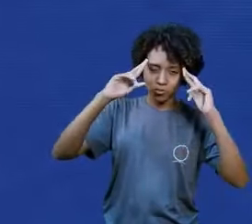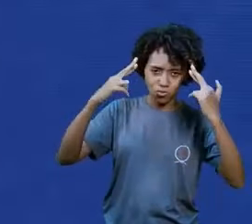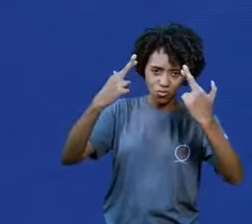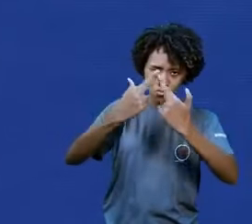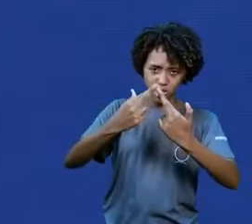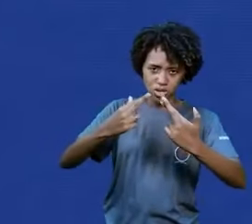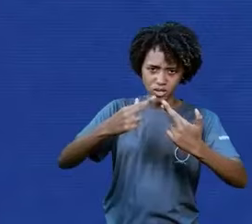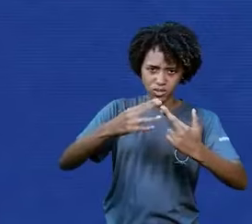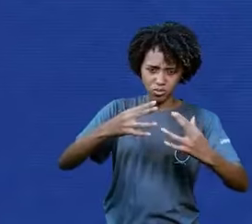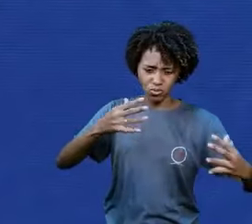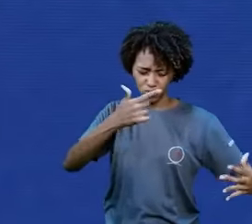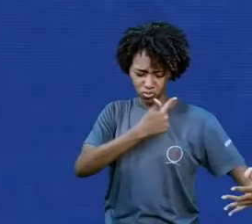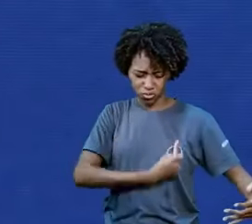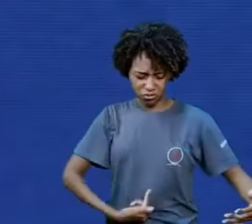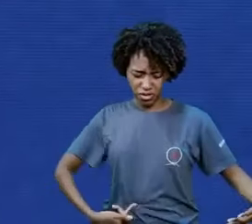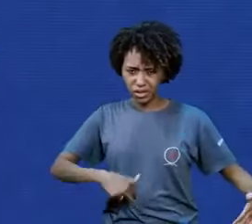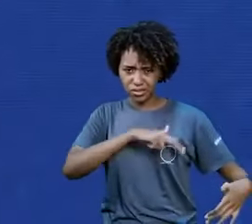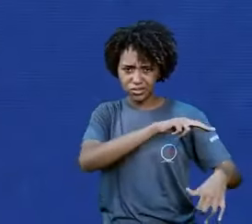gentes